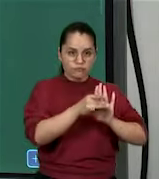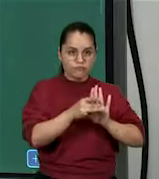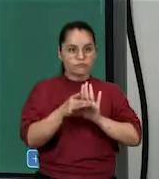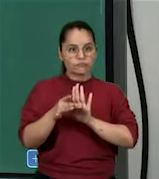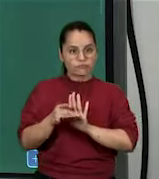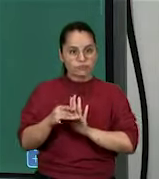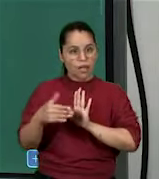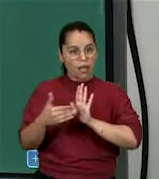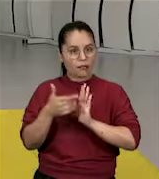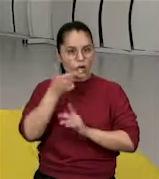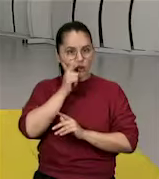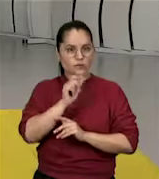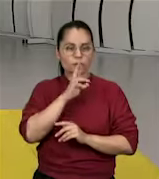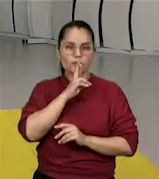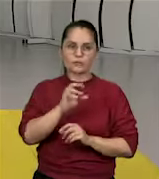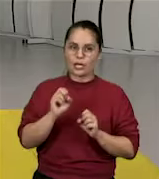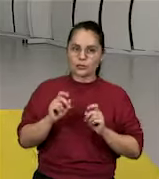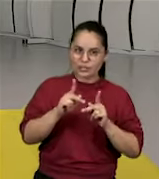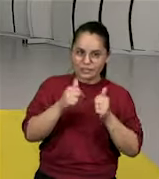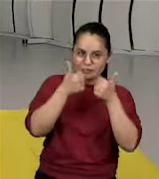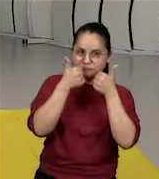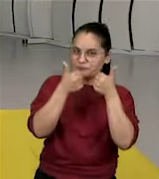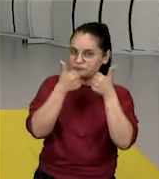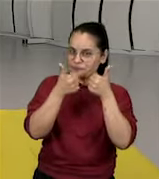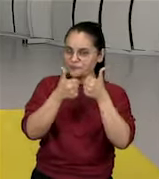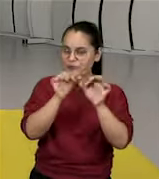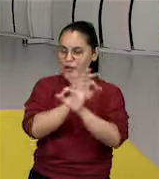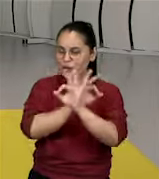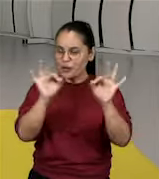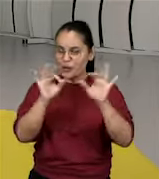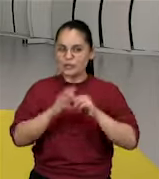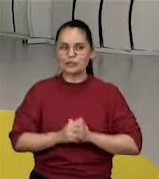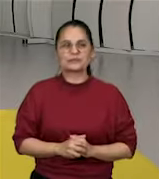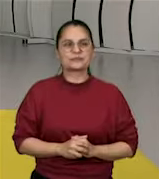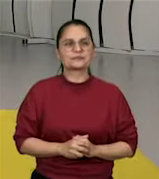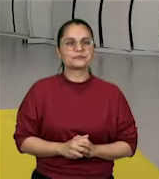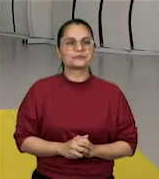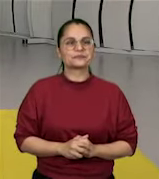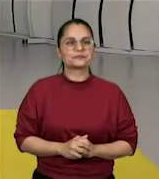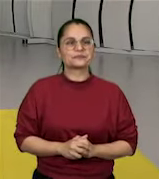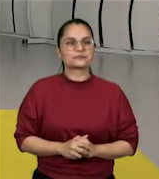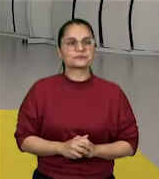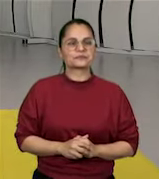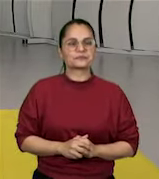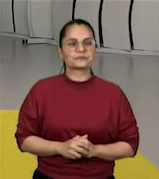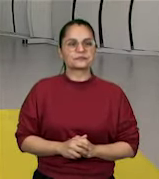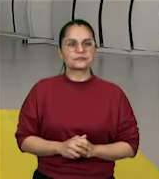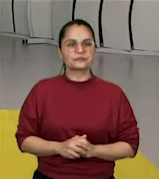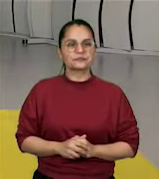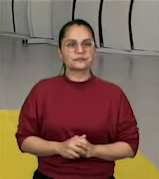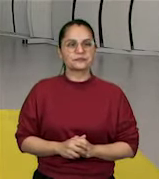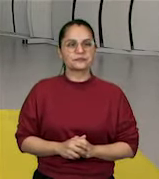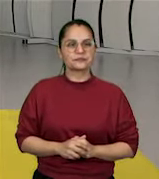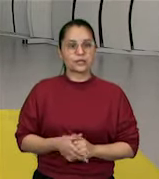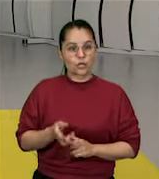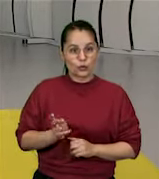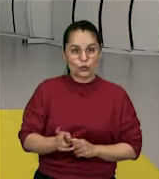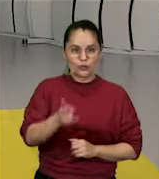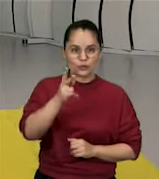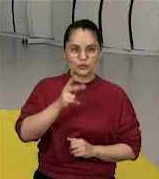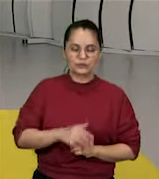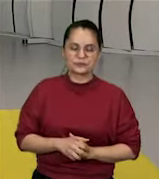quero. Ok? Sim ou não? Ótimo, né? Vamos lá. Continuando.